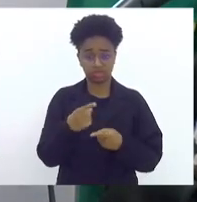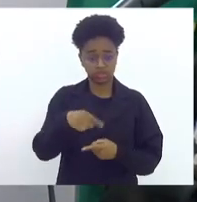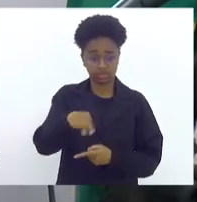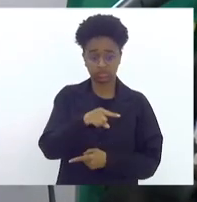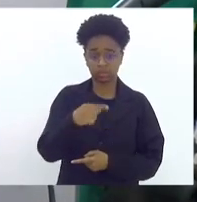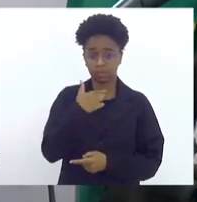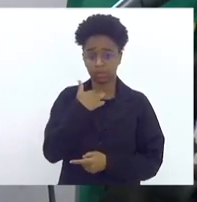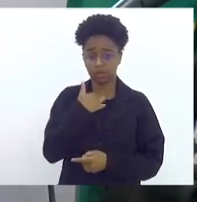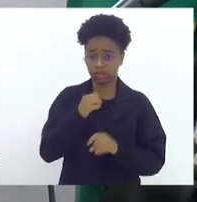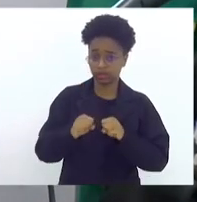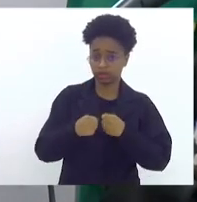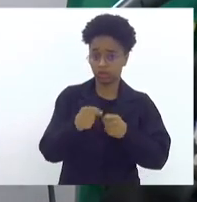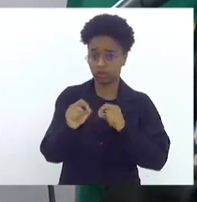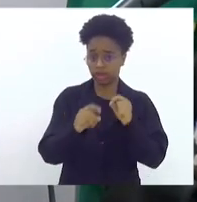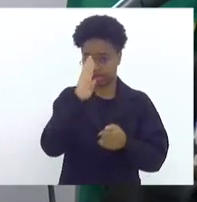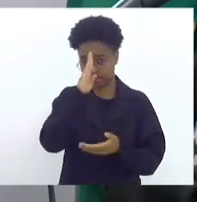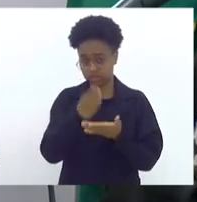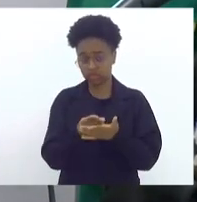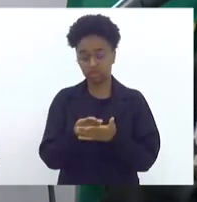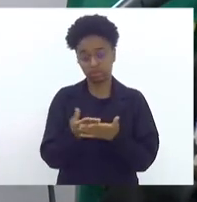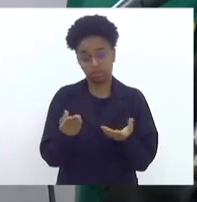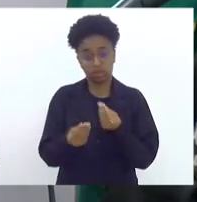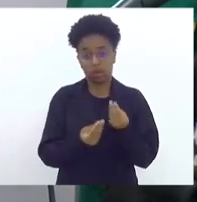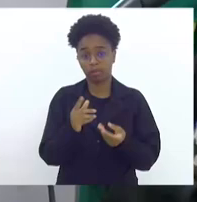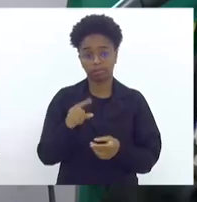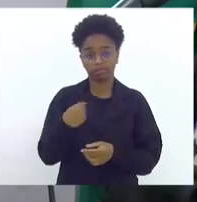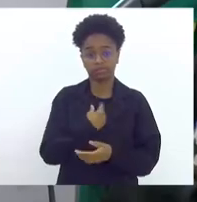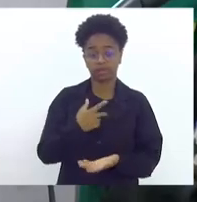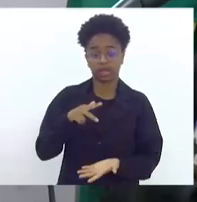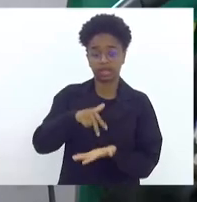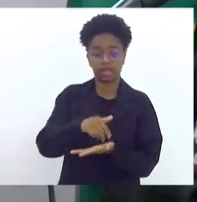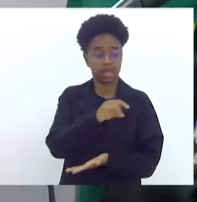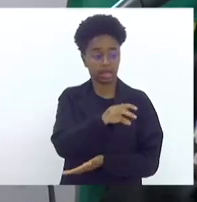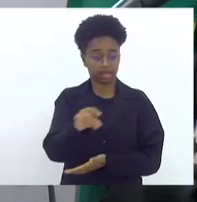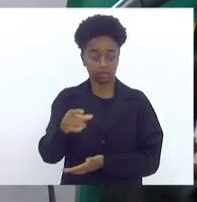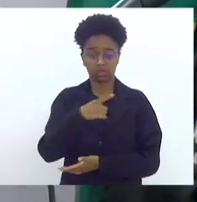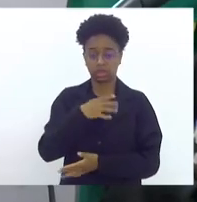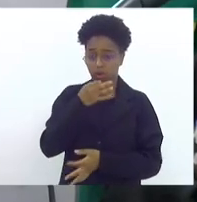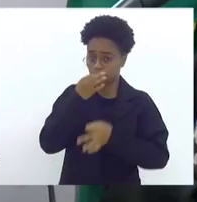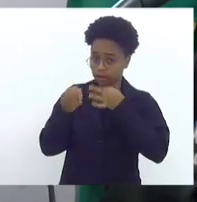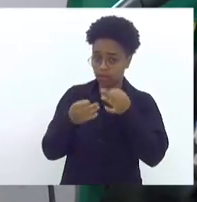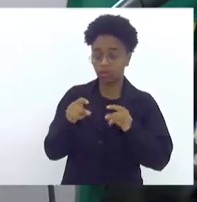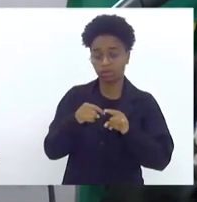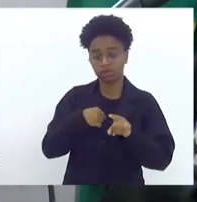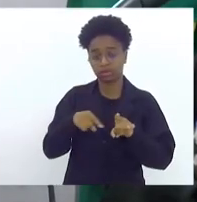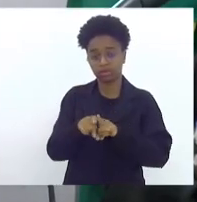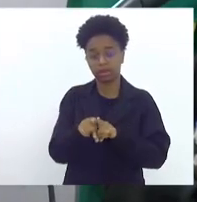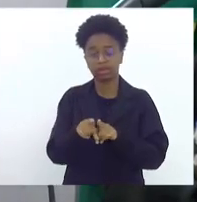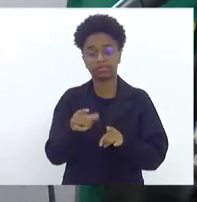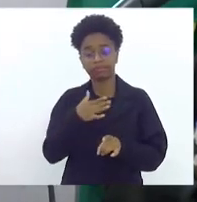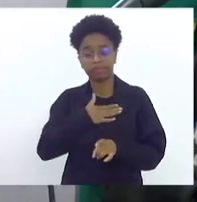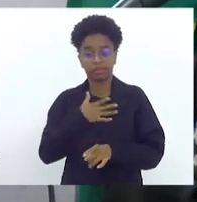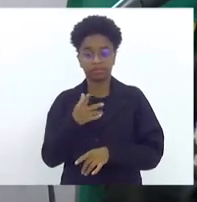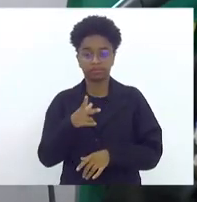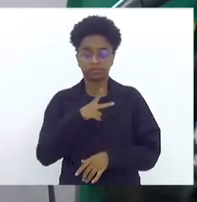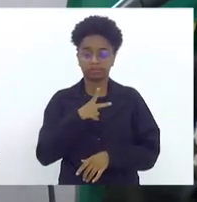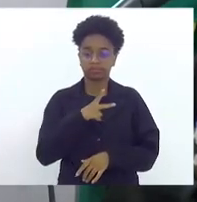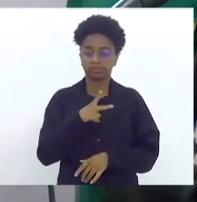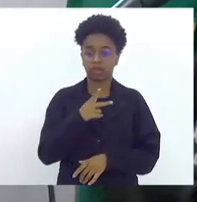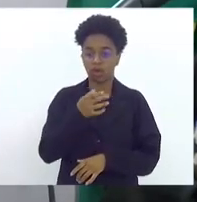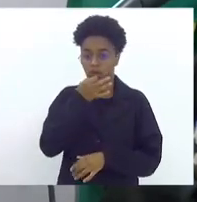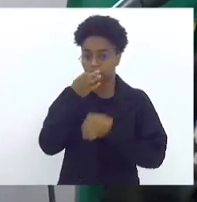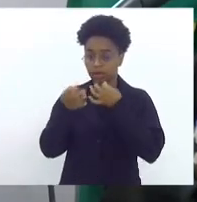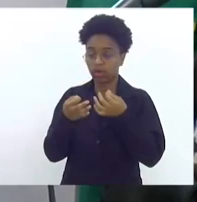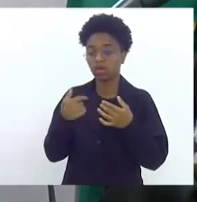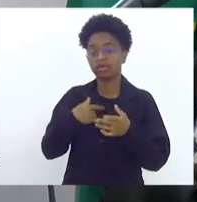acredita o que estamos fazendo aqui te ajudem a bandeira dela Marta tem Dani tem e eu tenho a minha né E aí na minha fala eu sempre